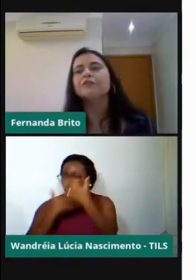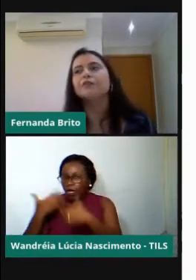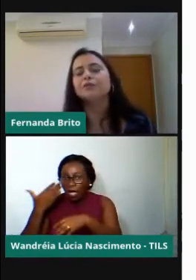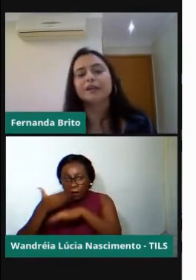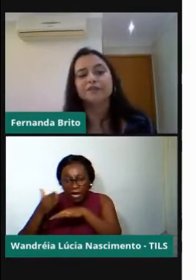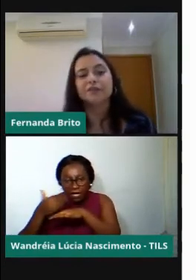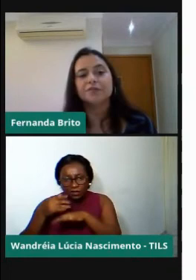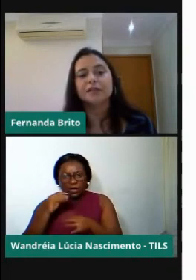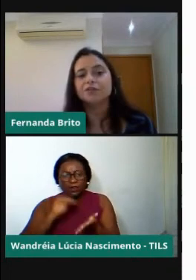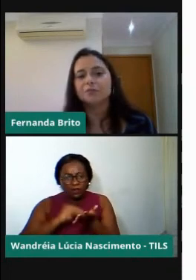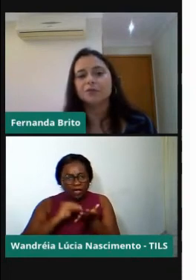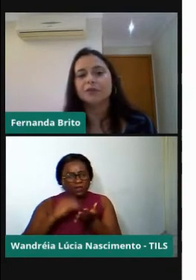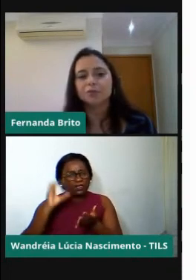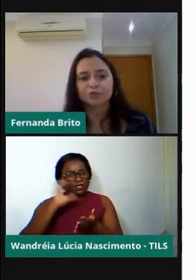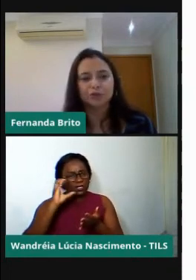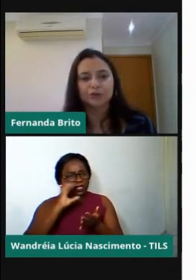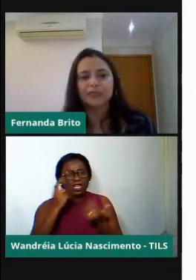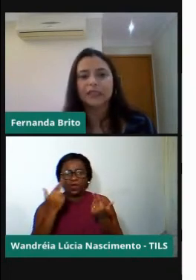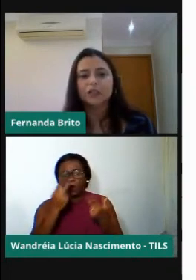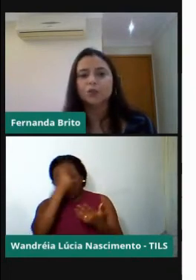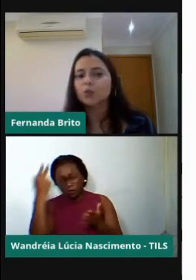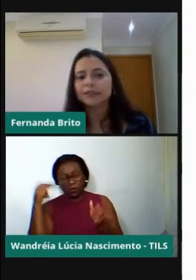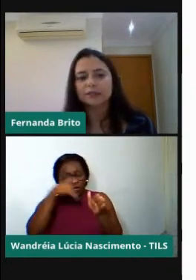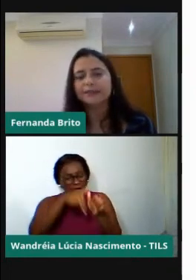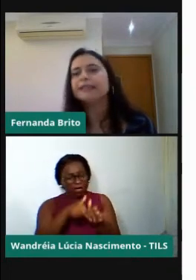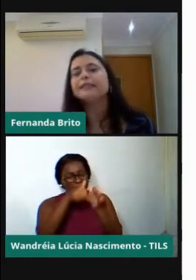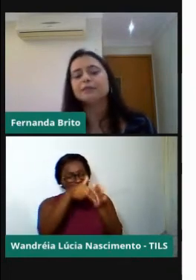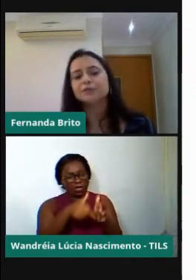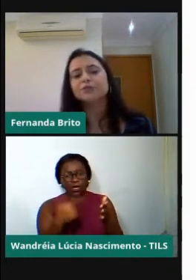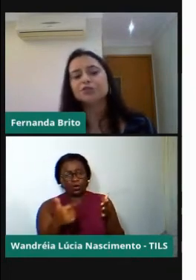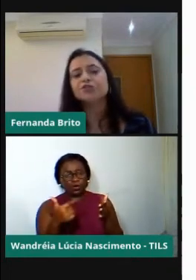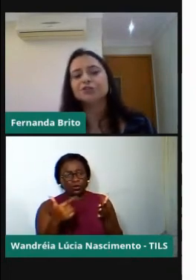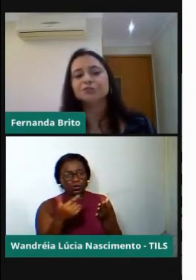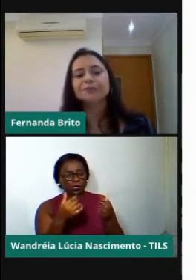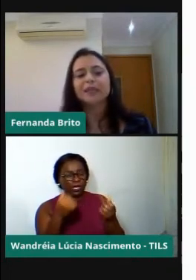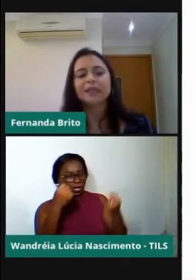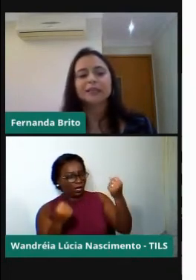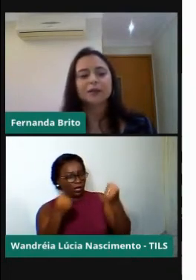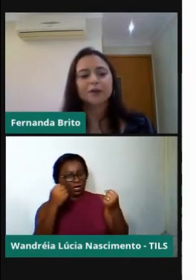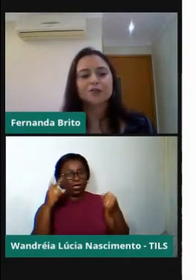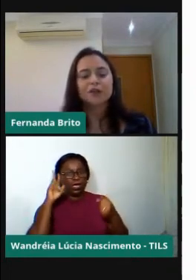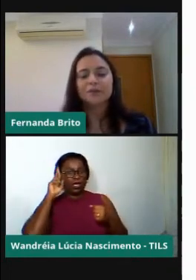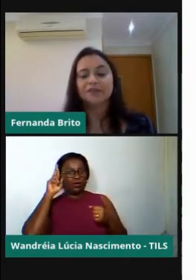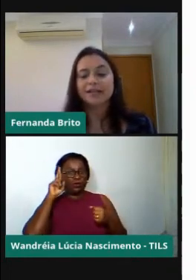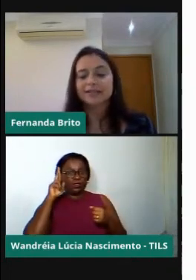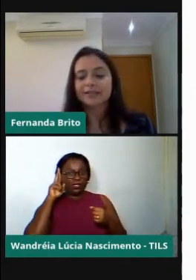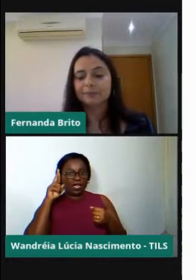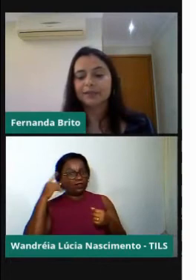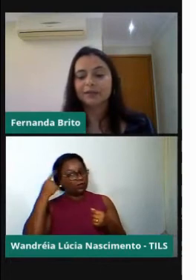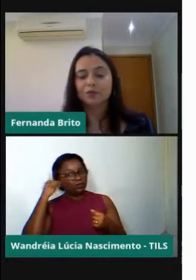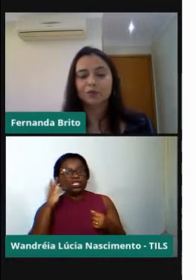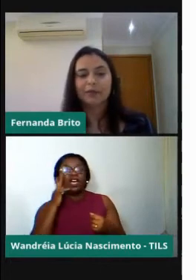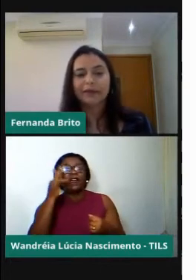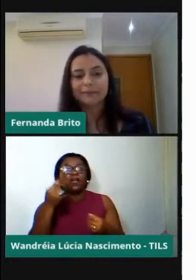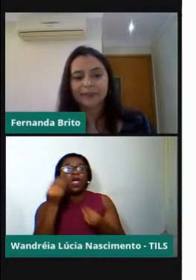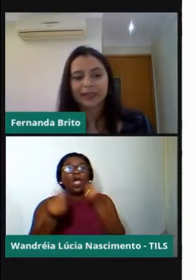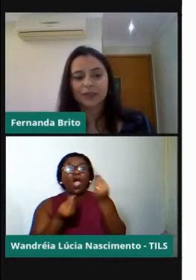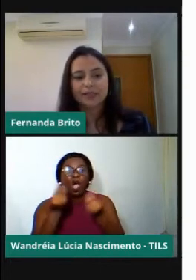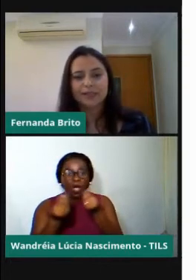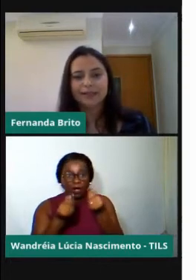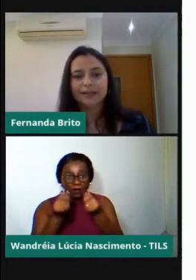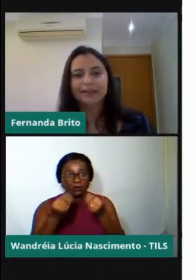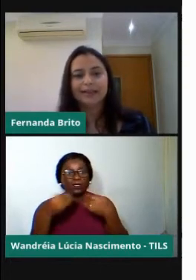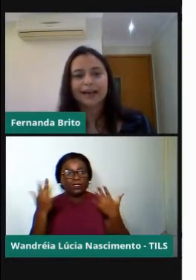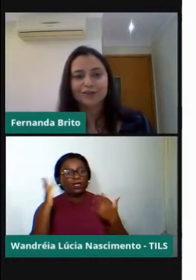timoneiros que entram no navio sem timão nem bússola, nunca tendo certeza do seu destino. Então, eu acho que é uma frase que se aplica muito bem